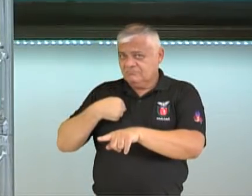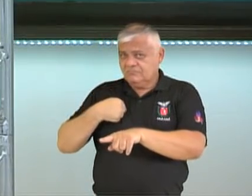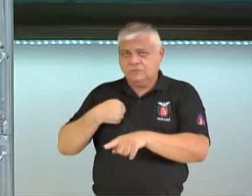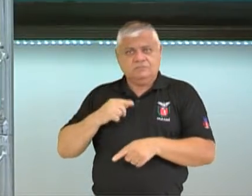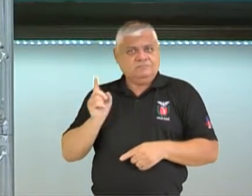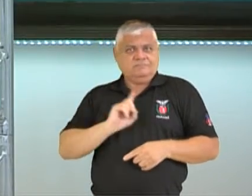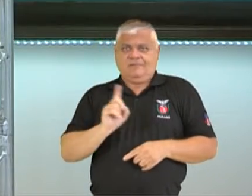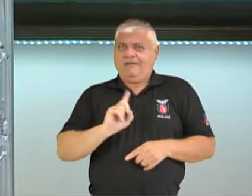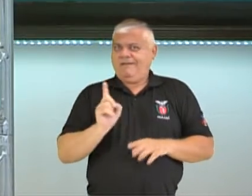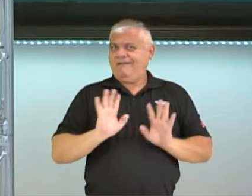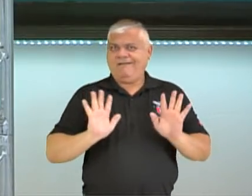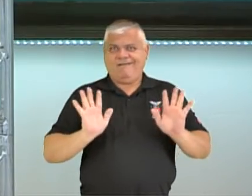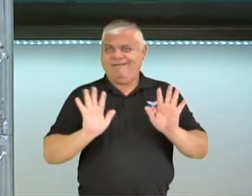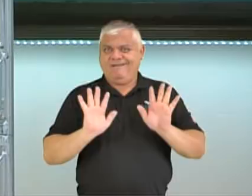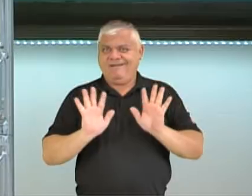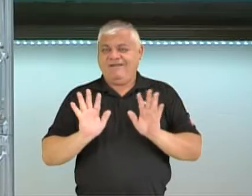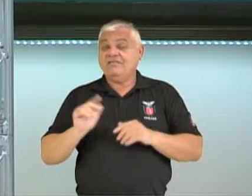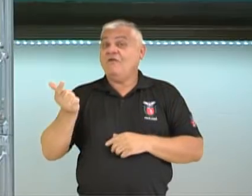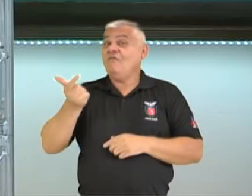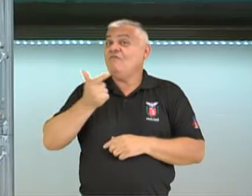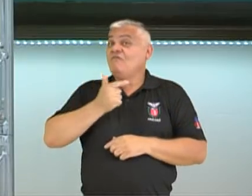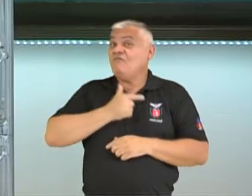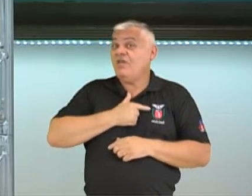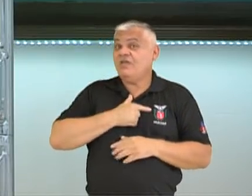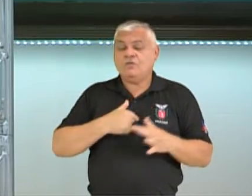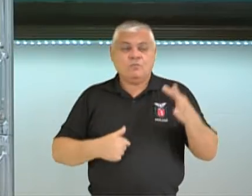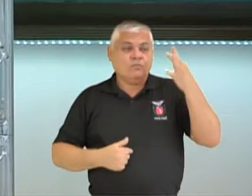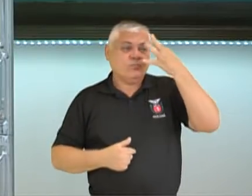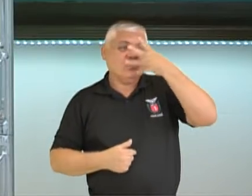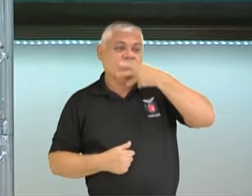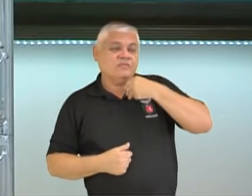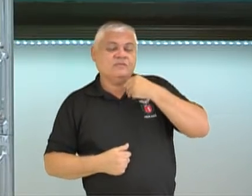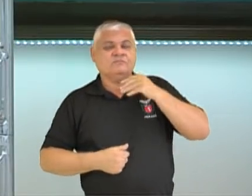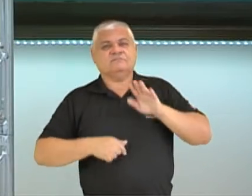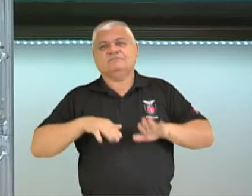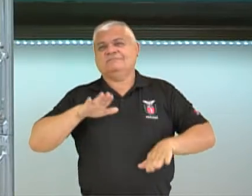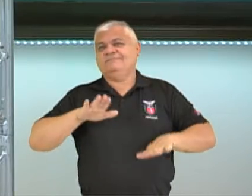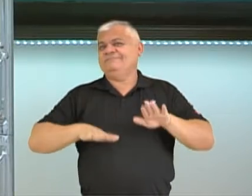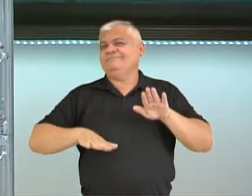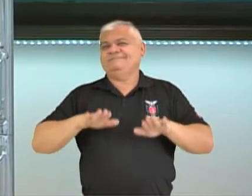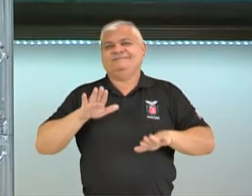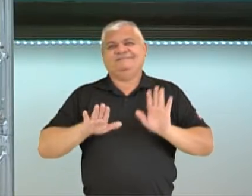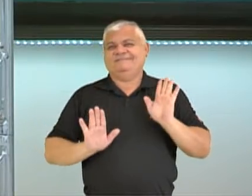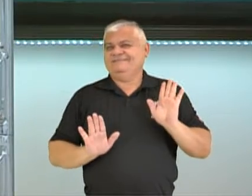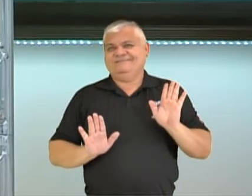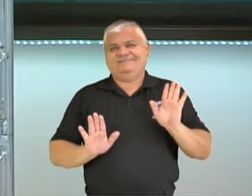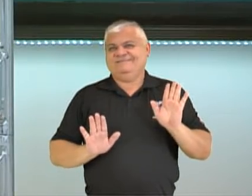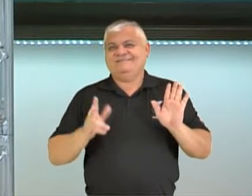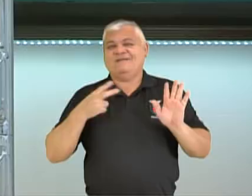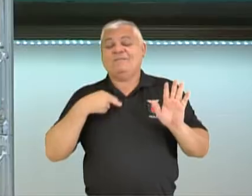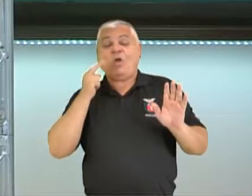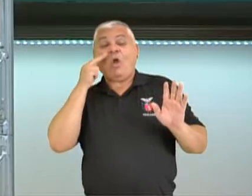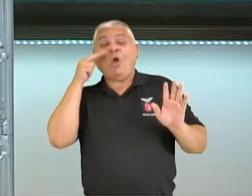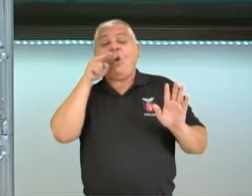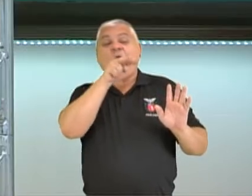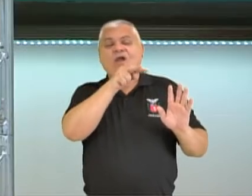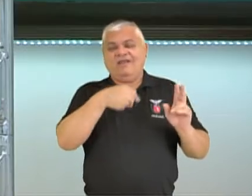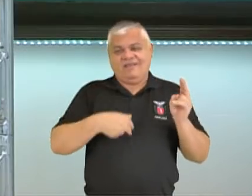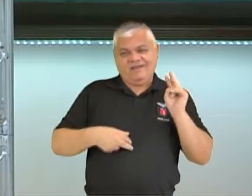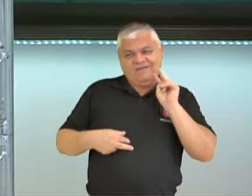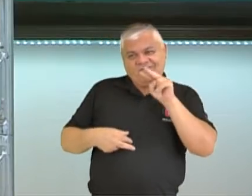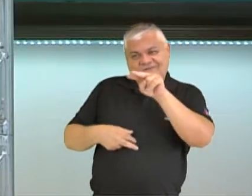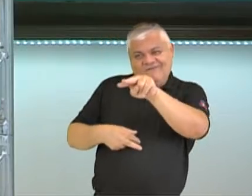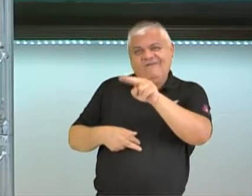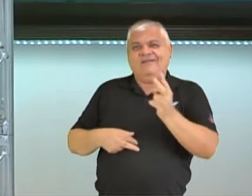Não, claro que não. Então, o feio e o bonito é relativo. Depende do olhar que tem para